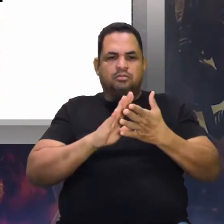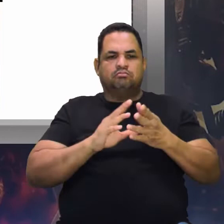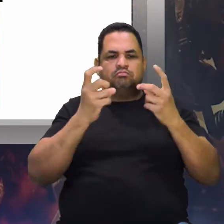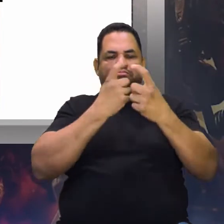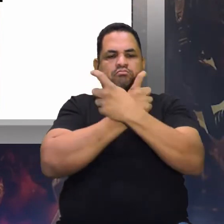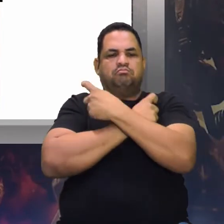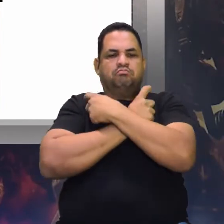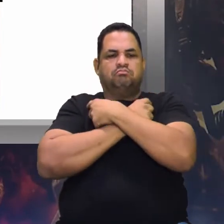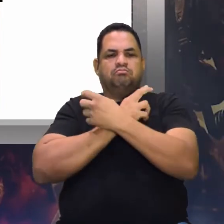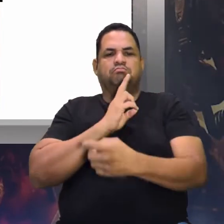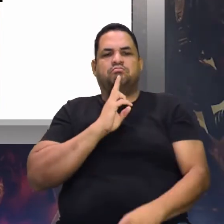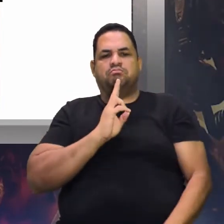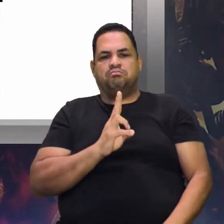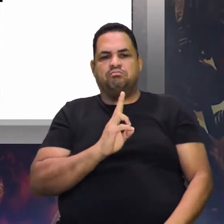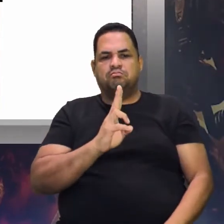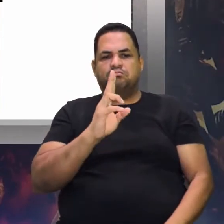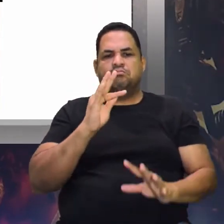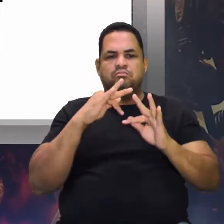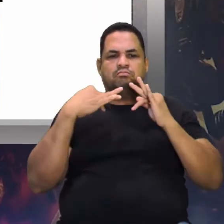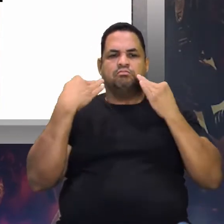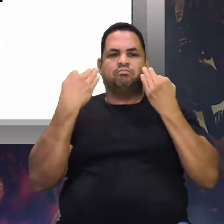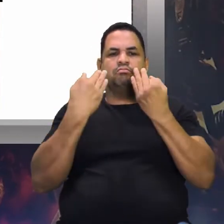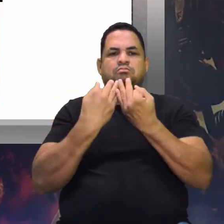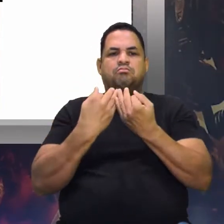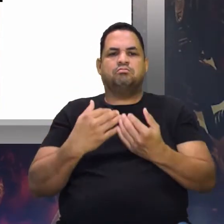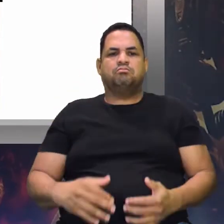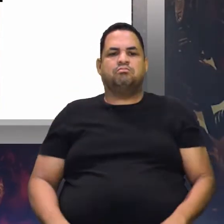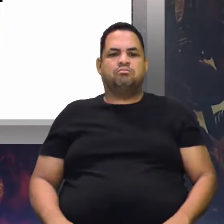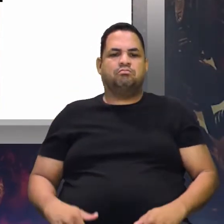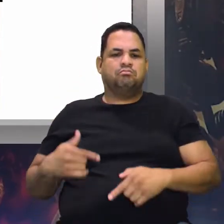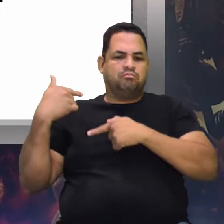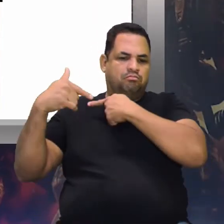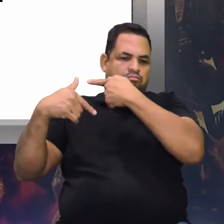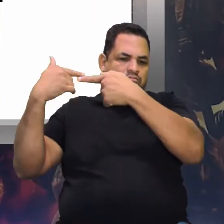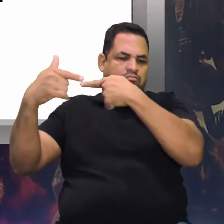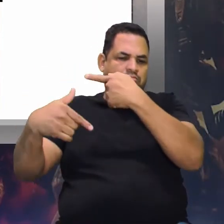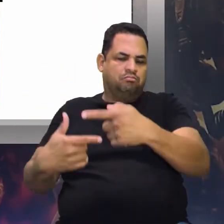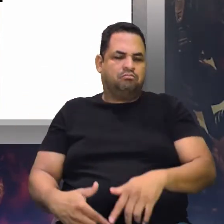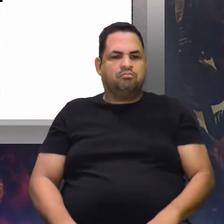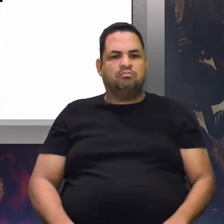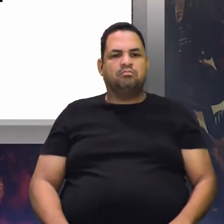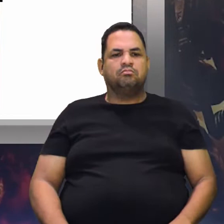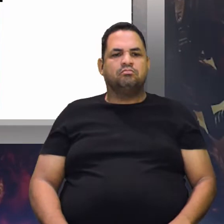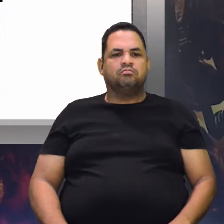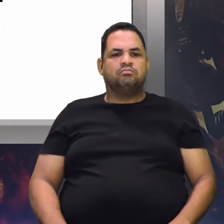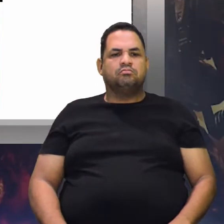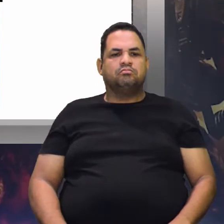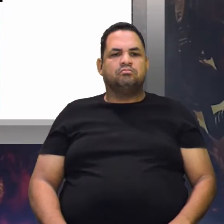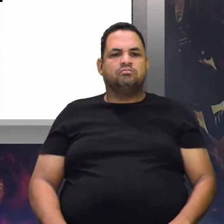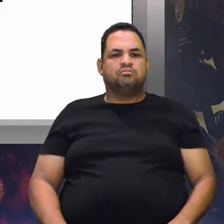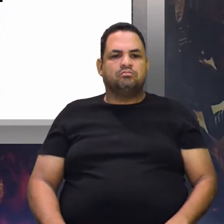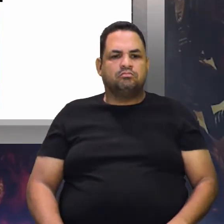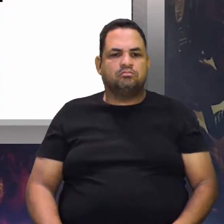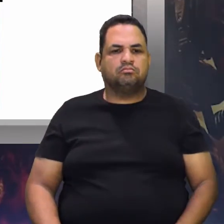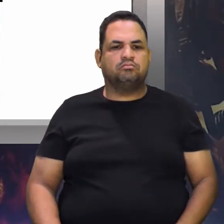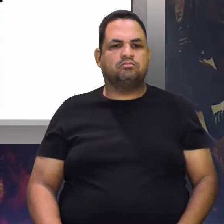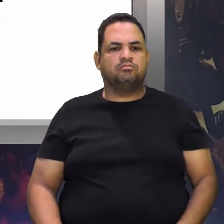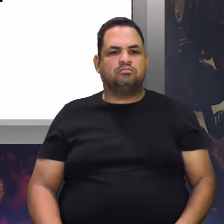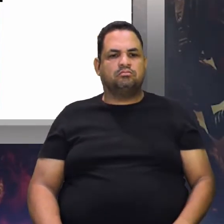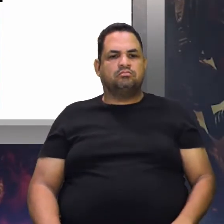ele ficasse entre família, sua descendência. Então, o seu filho poderia ser seu